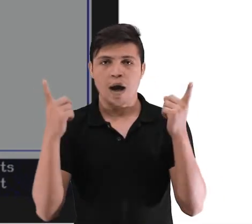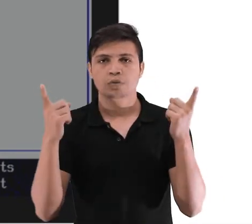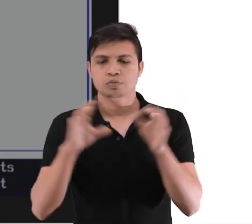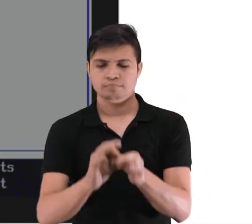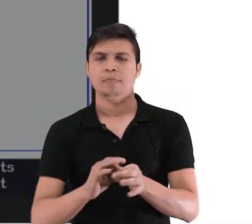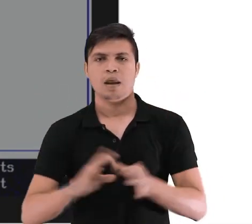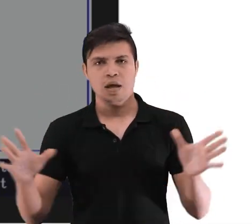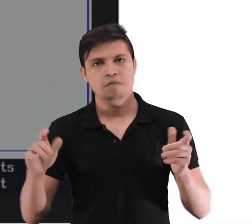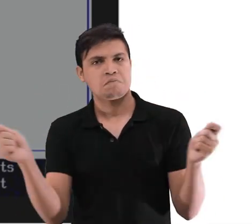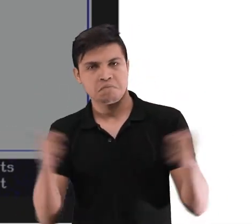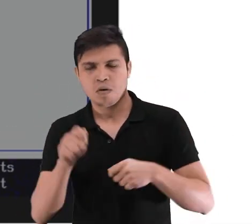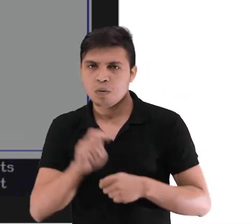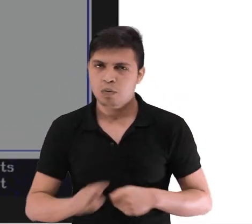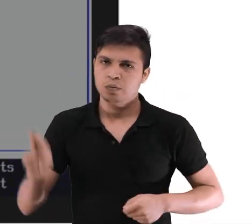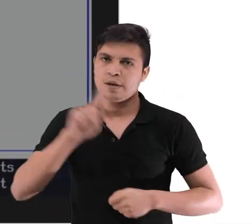estão vendo.